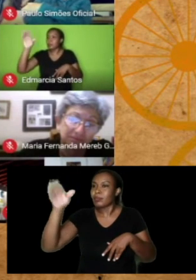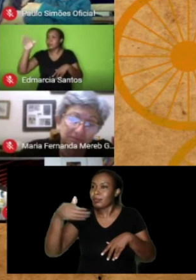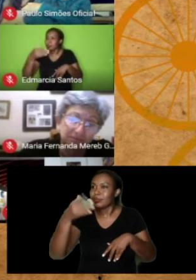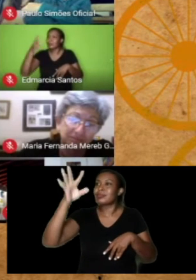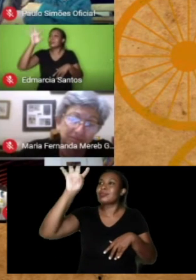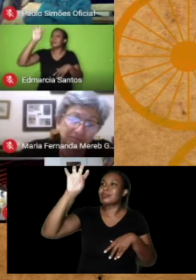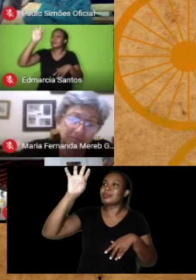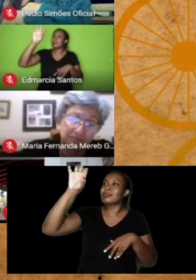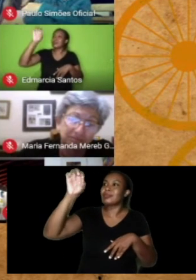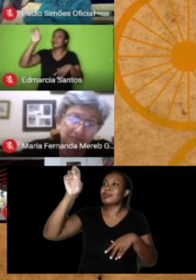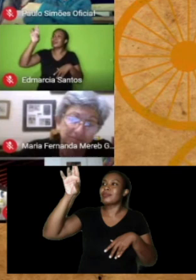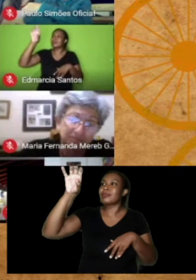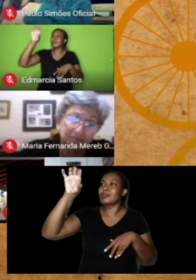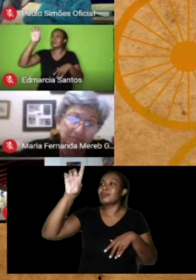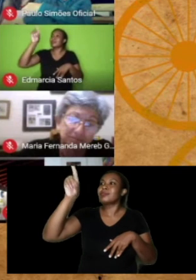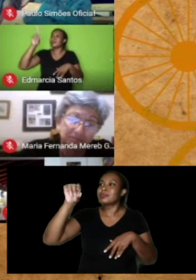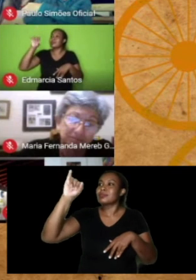Bazé.